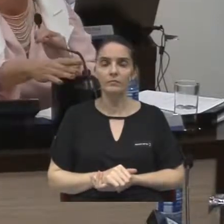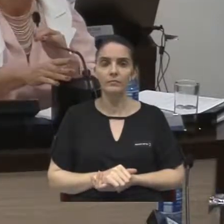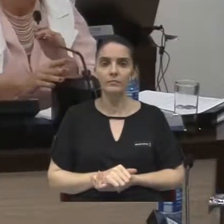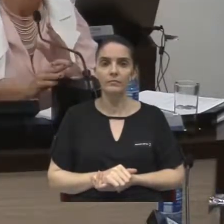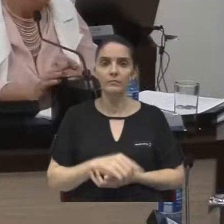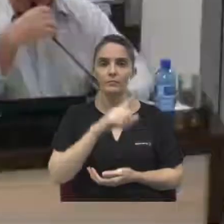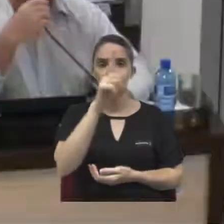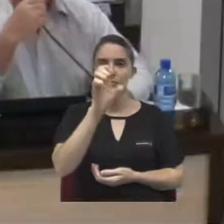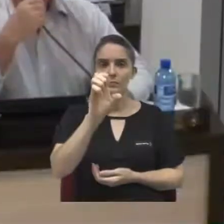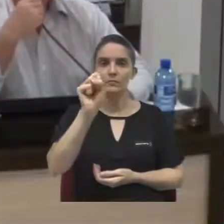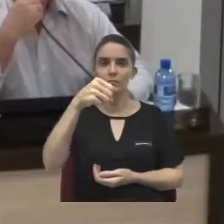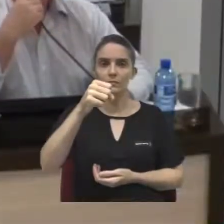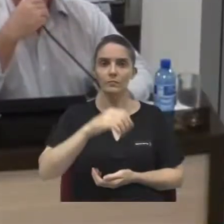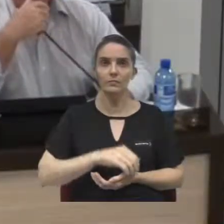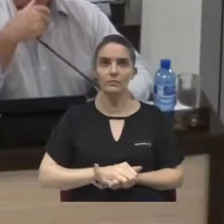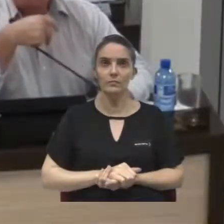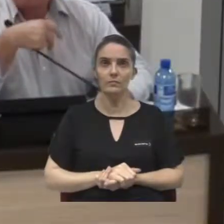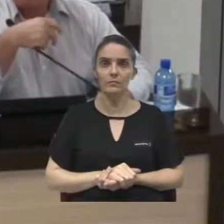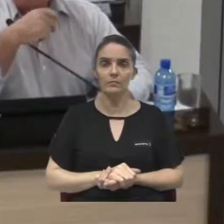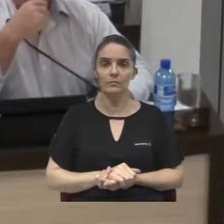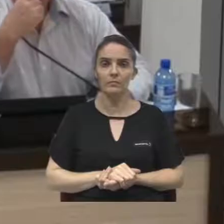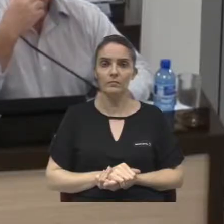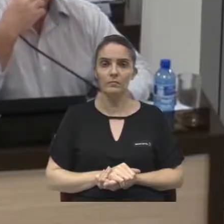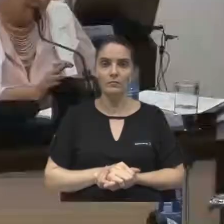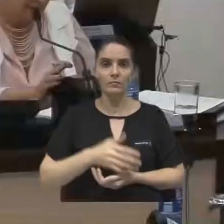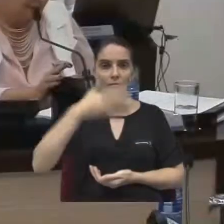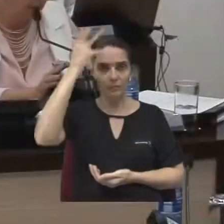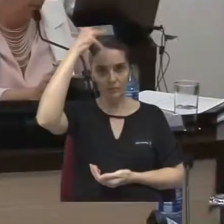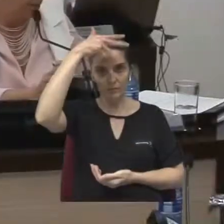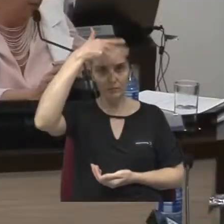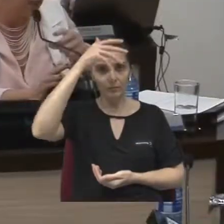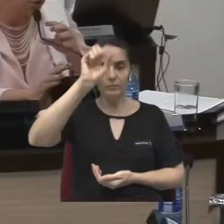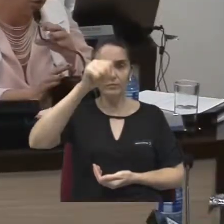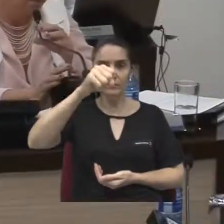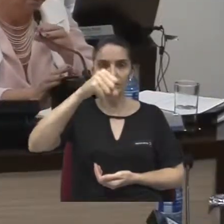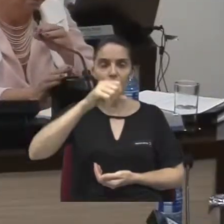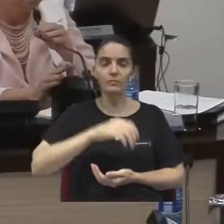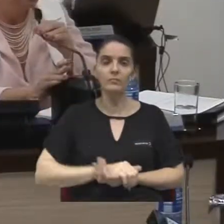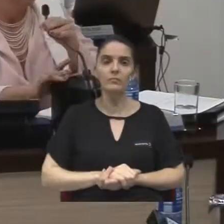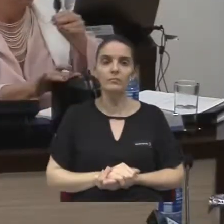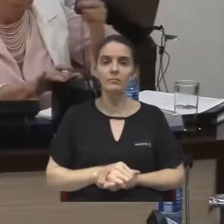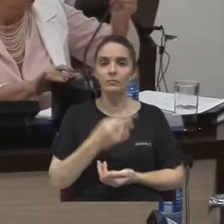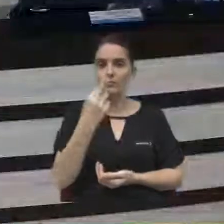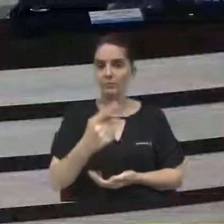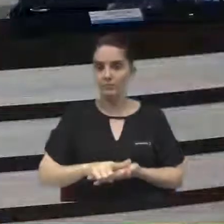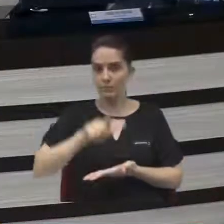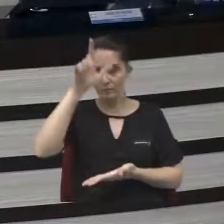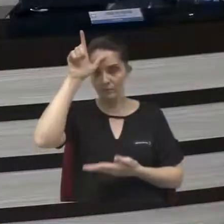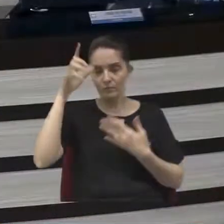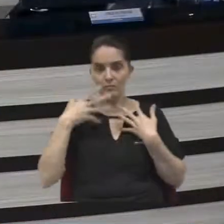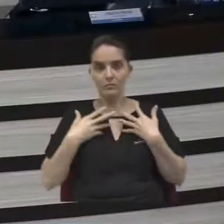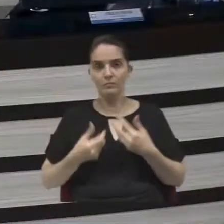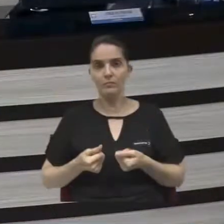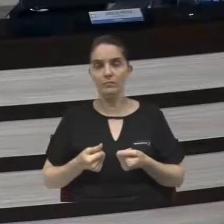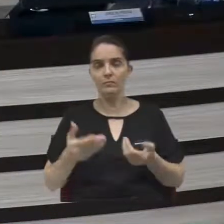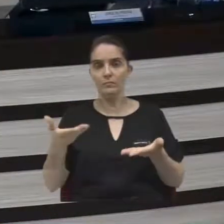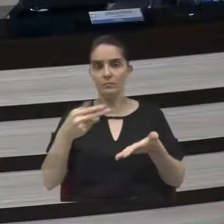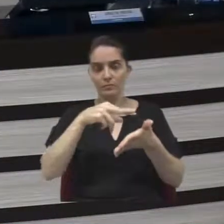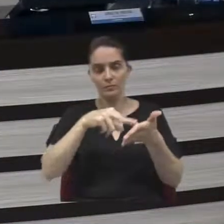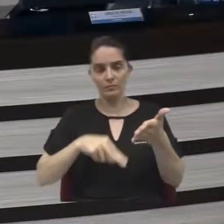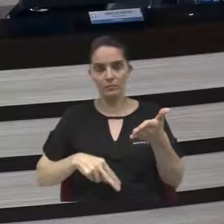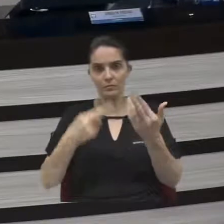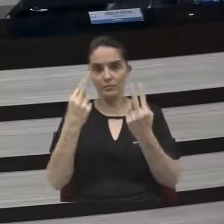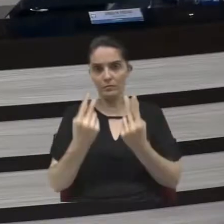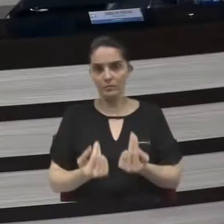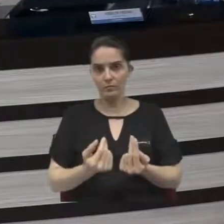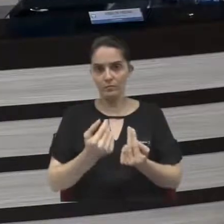Vereador Zé da Mix. Sim. Vereadora Érica Tanque. Sim, presidente. Conforme a anuência dos líderes, passaremos a leitura dos requerimentos apenas